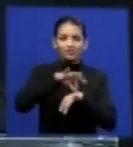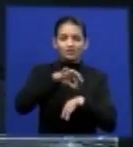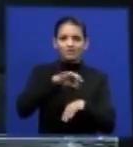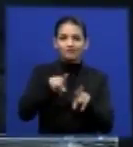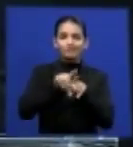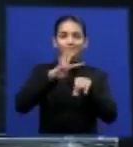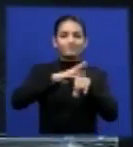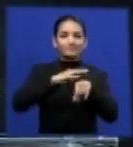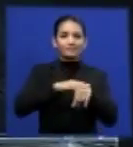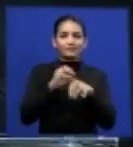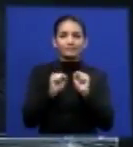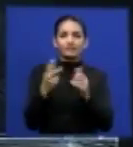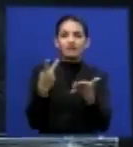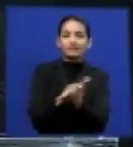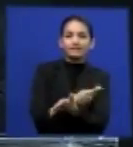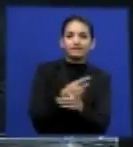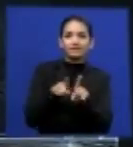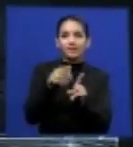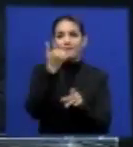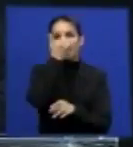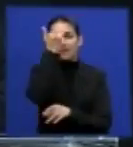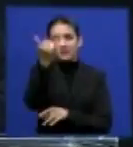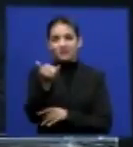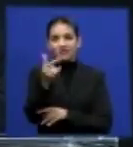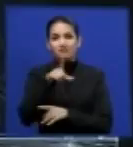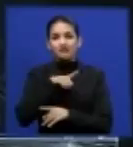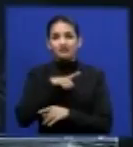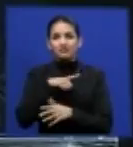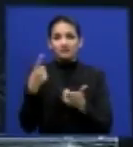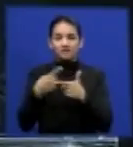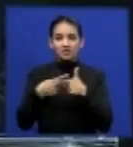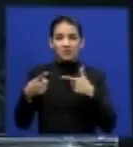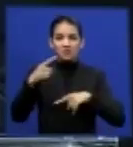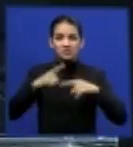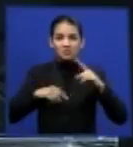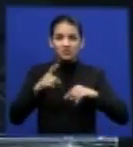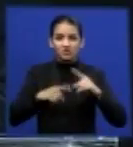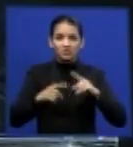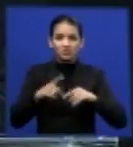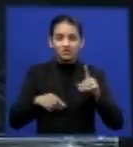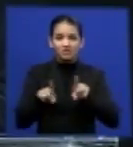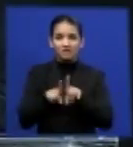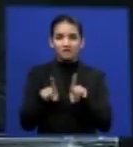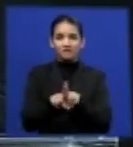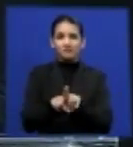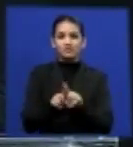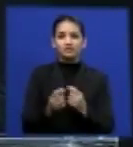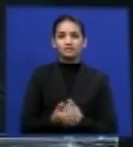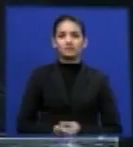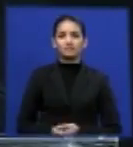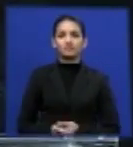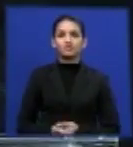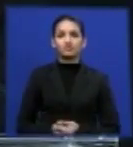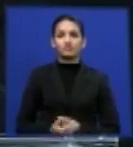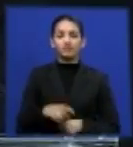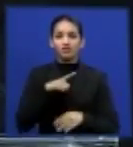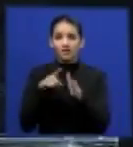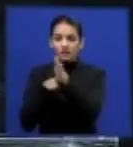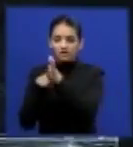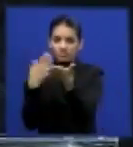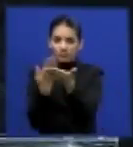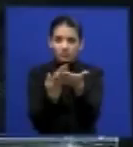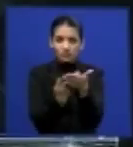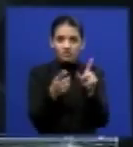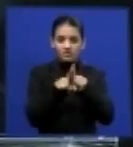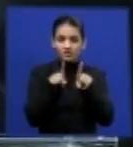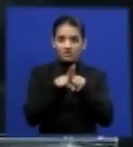Podem ser disseminados através do transporte de resíduos para operações de destinação final. Existe um estudo pelo Comitê de